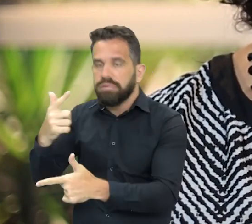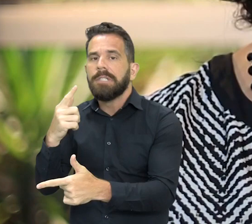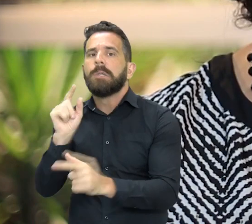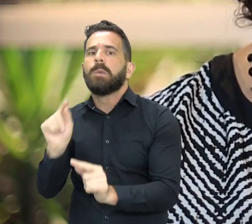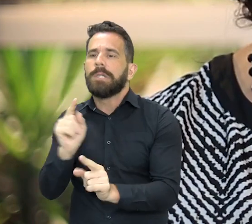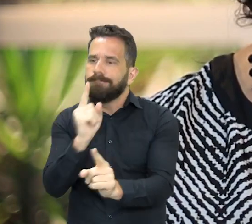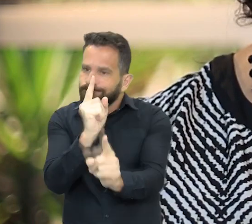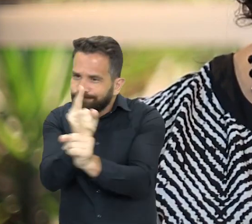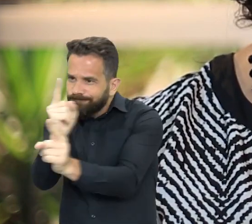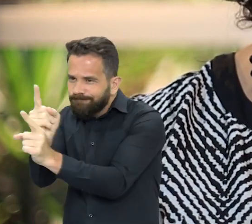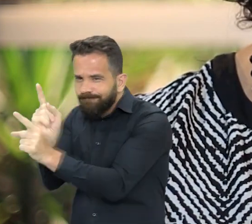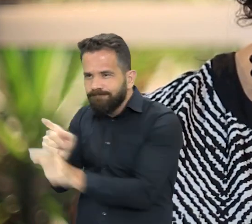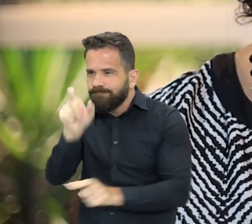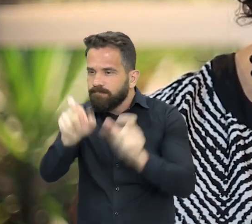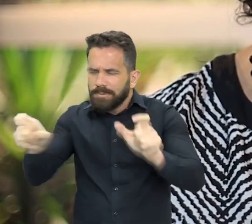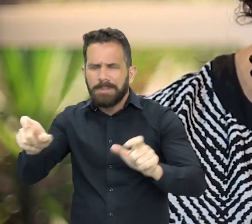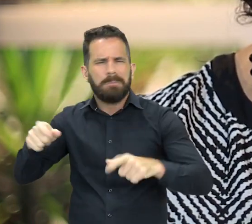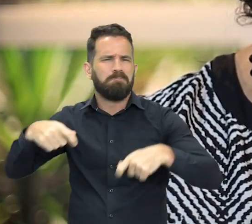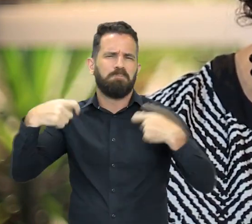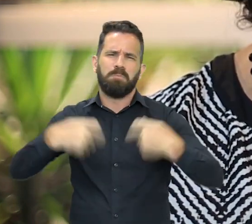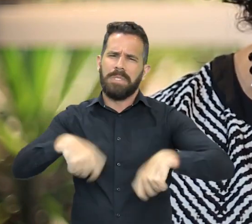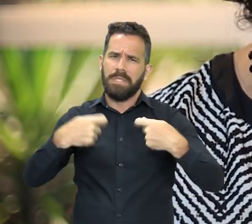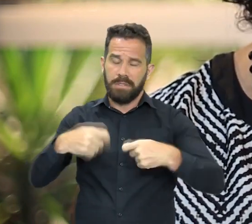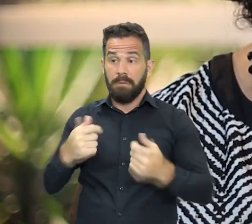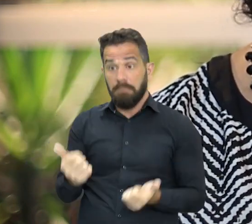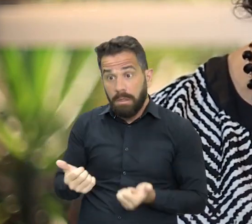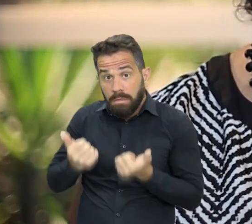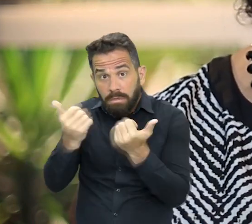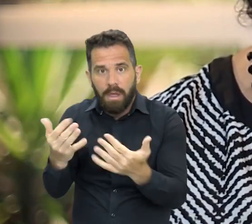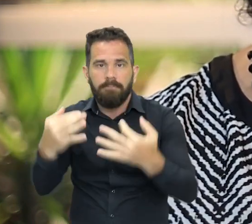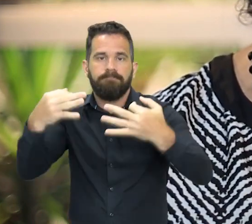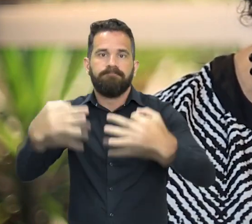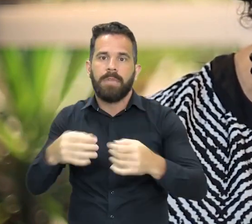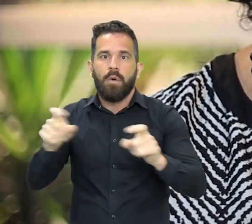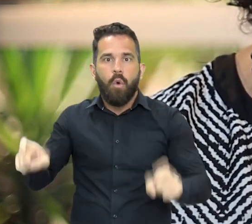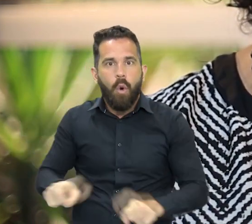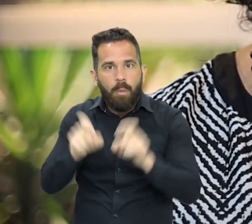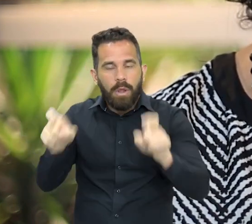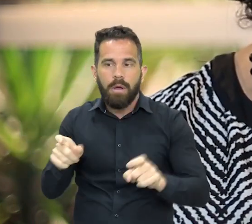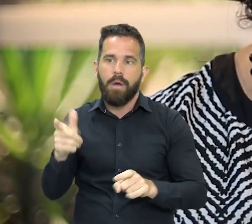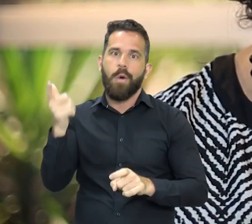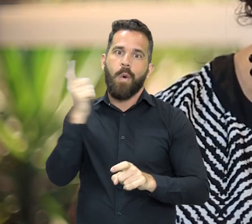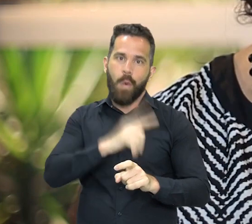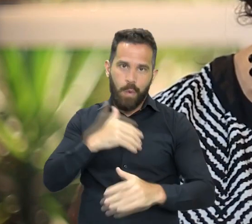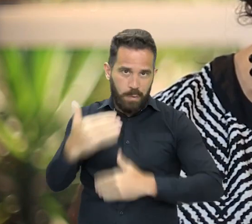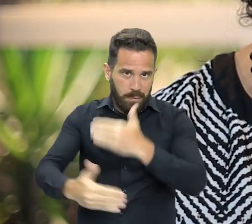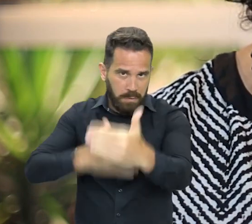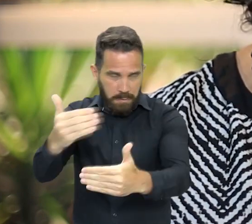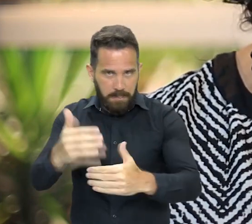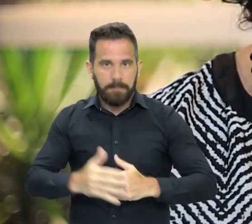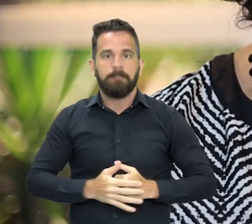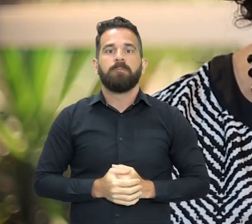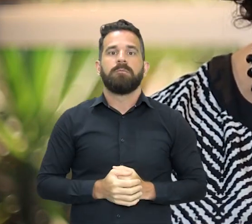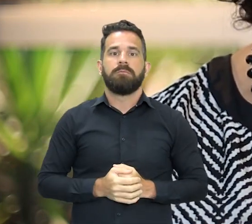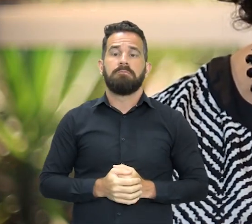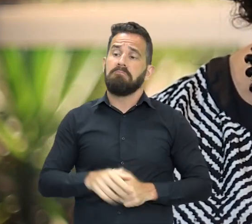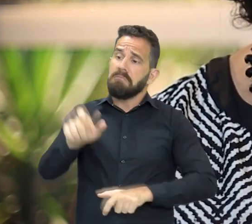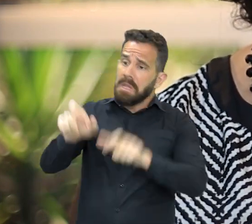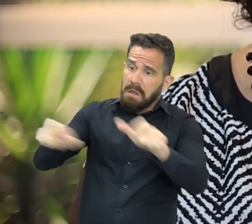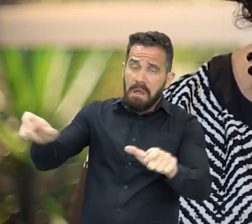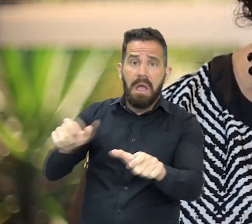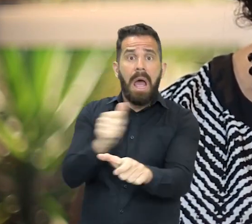de identificar aqueles que mais precisavam e fazer esse computador chegar nas mãos dos estudantes.